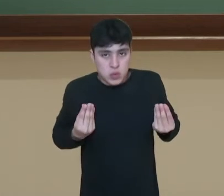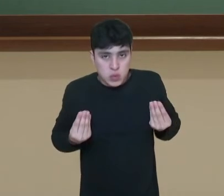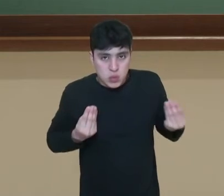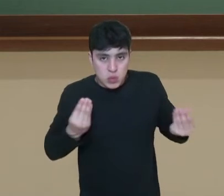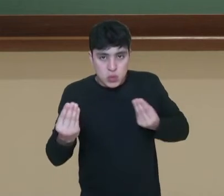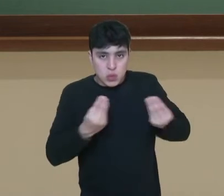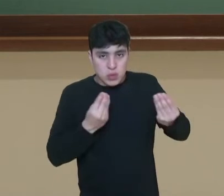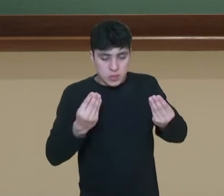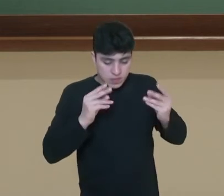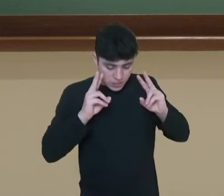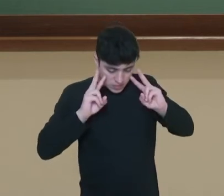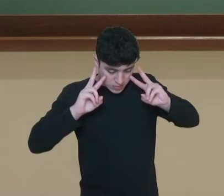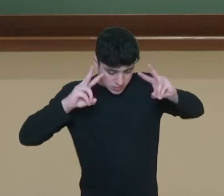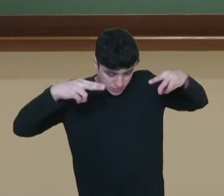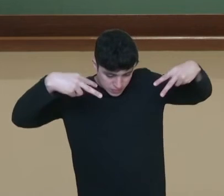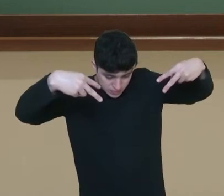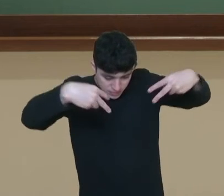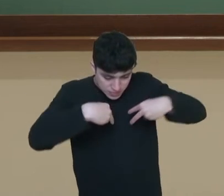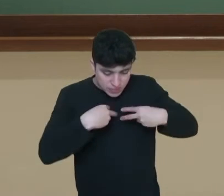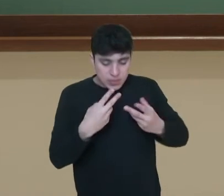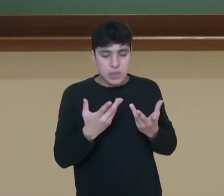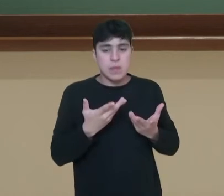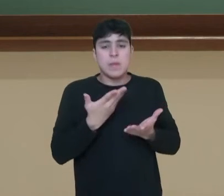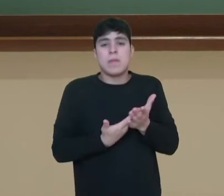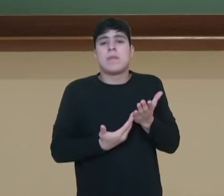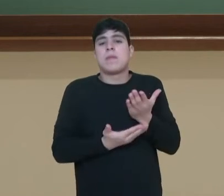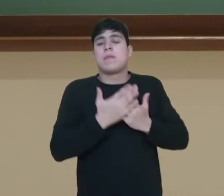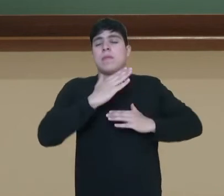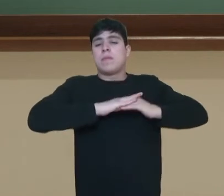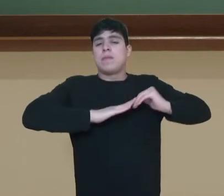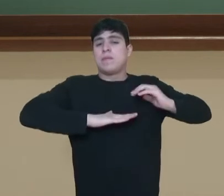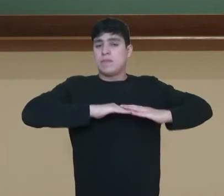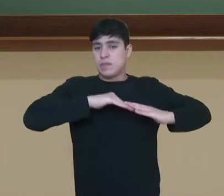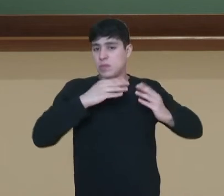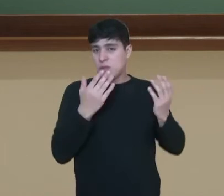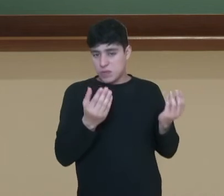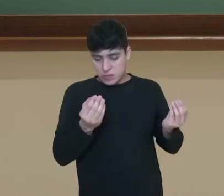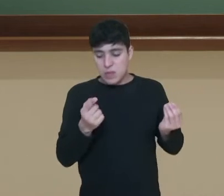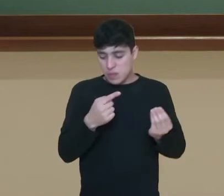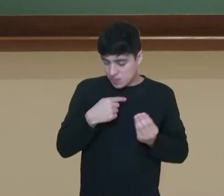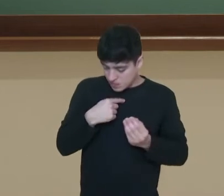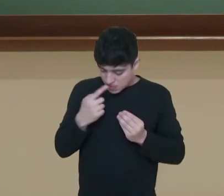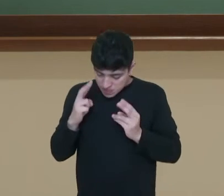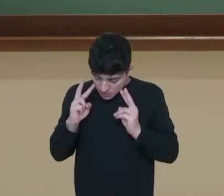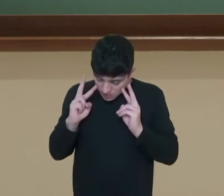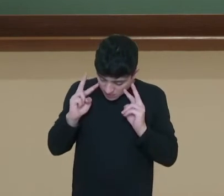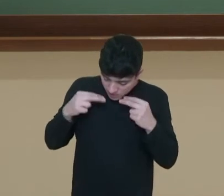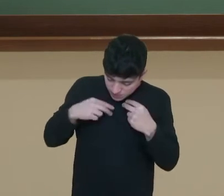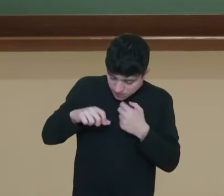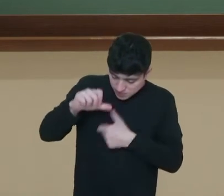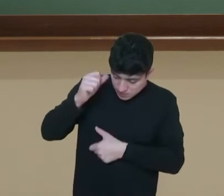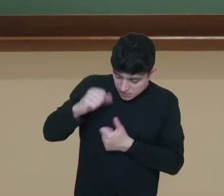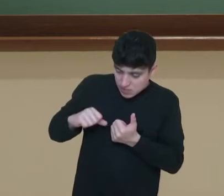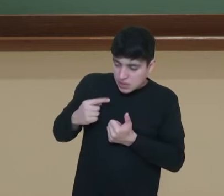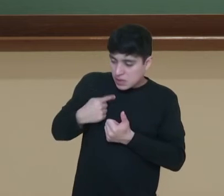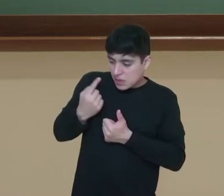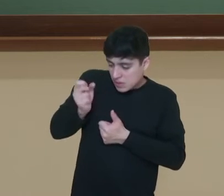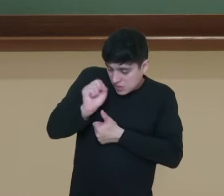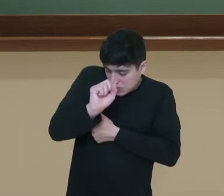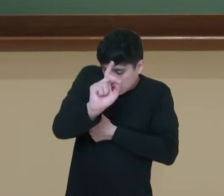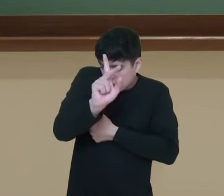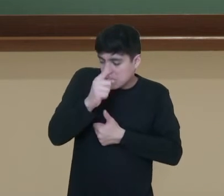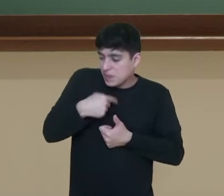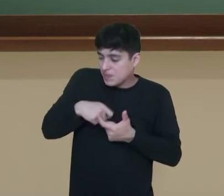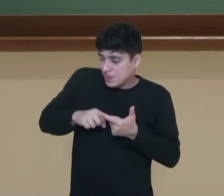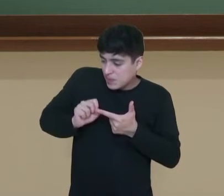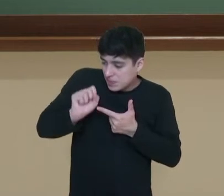nossos talentos e habilidades? A partir dessa autoavaliação, analisando as nossas atitudes, as